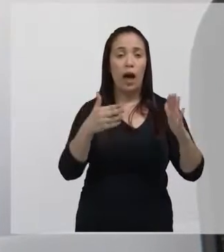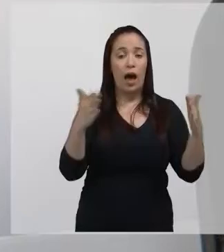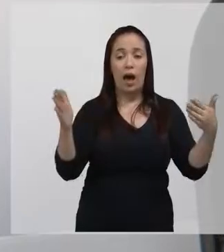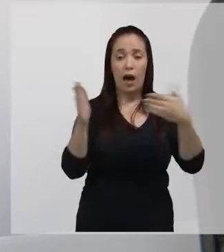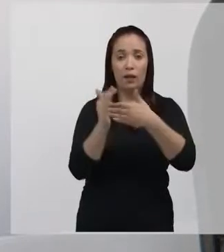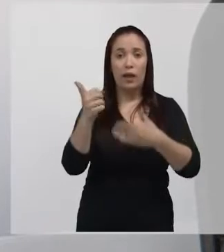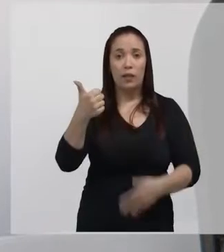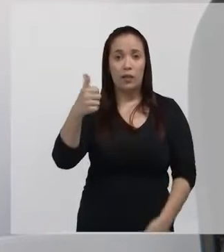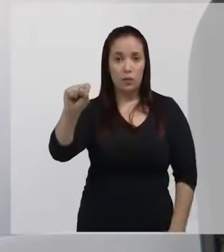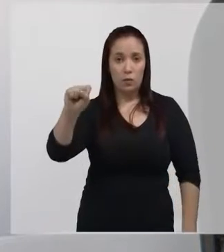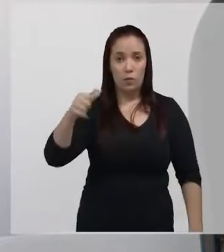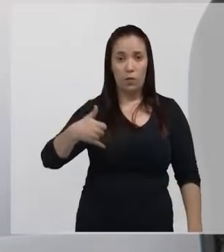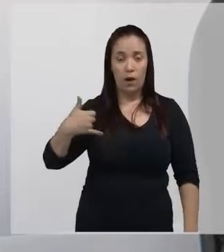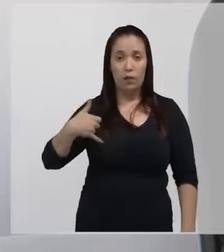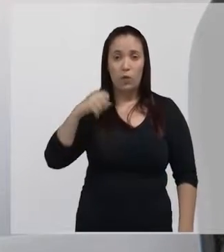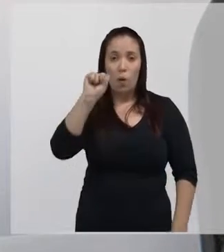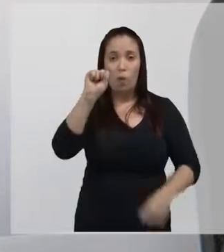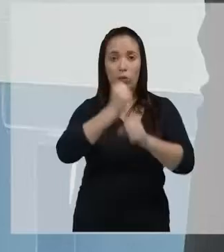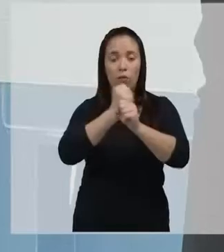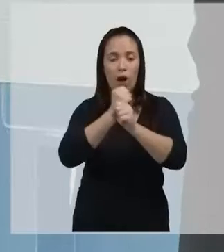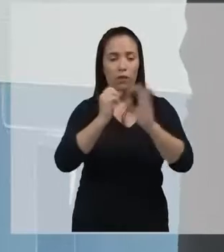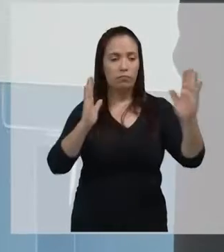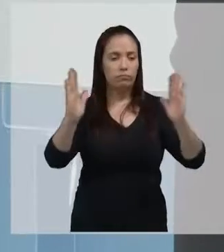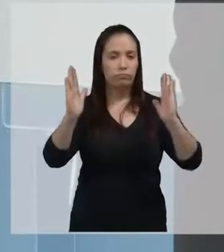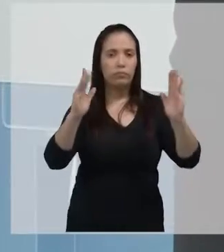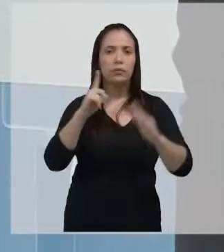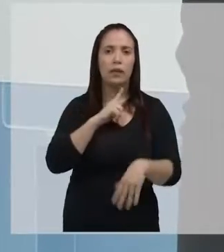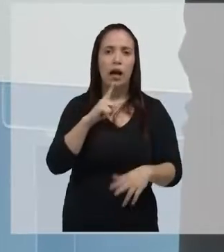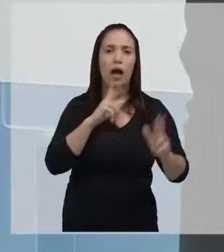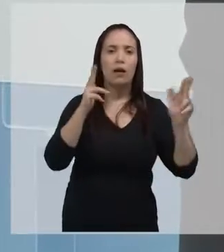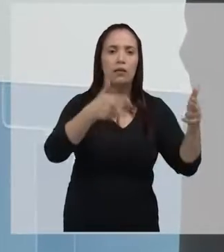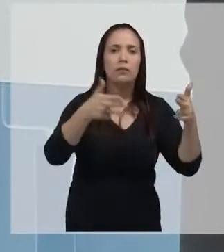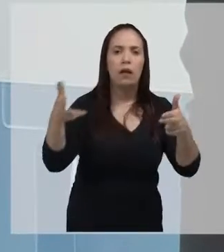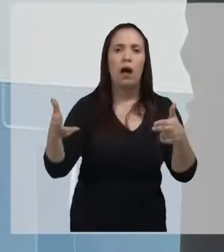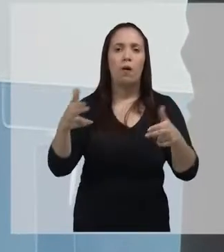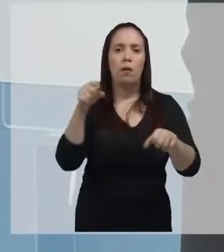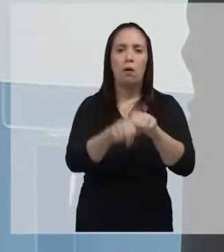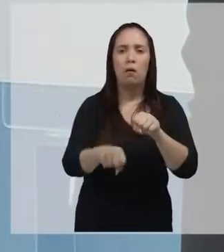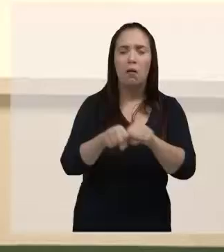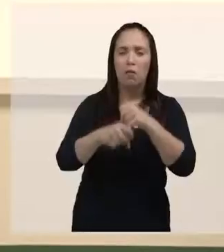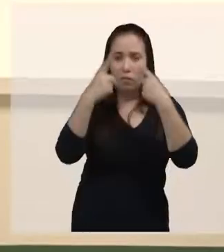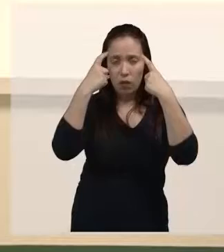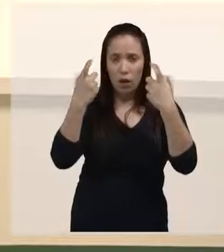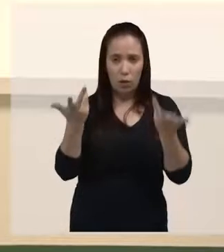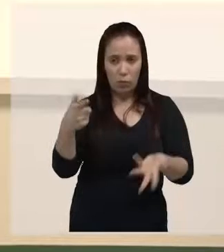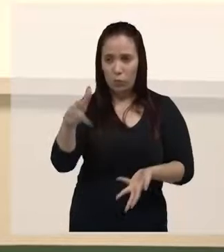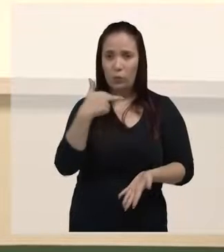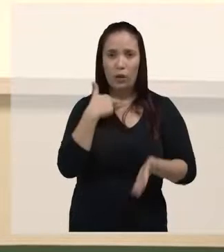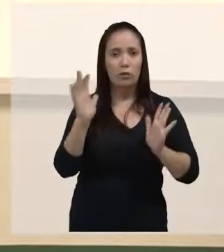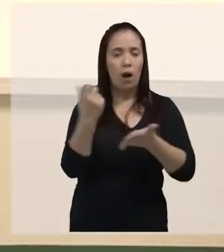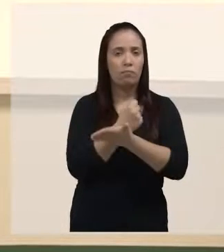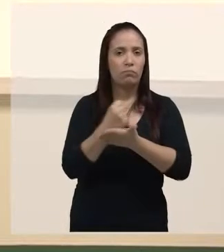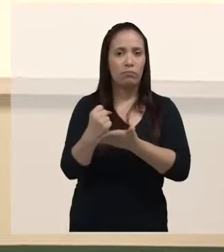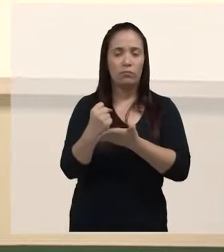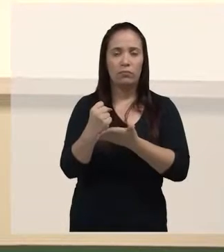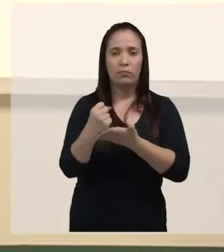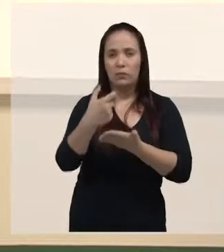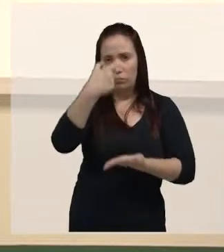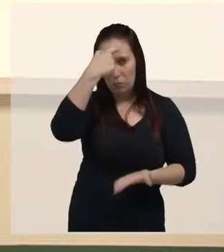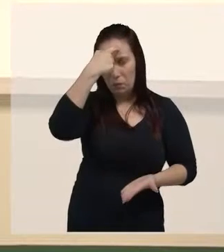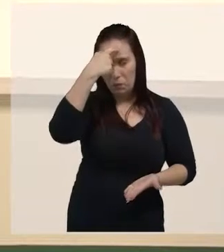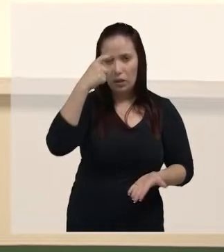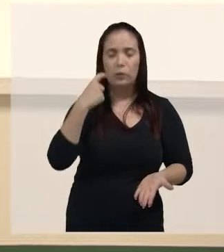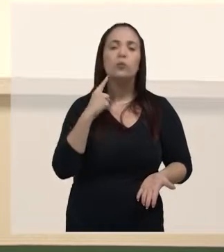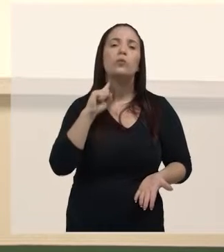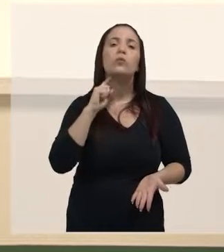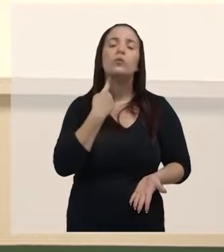um indivíduo desse? Não, aí eu estou querendo só fazer a similaridade. Não, só para explicar. Não, estou só querendo fazer a similaridade aqui para você entender o que eu estou querendo